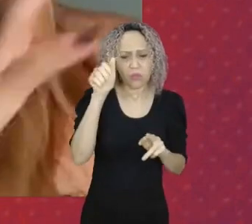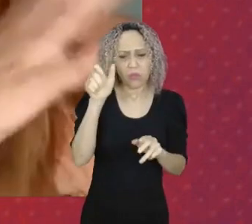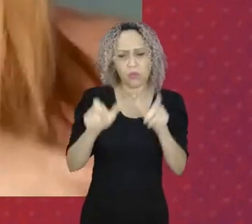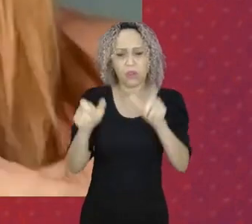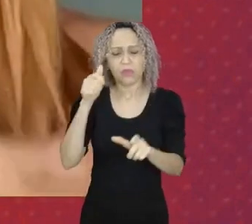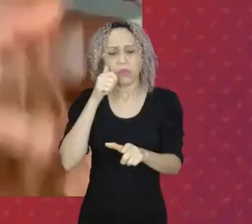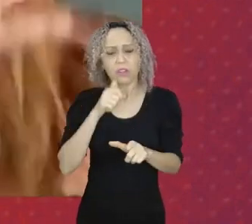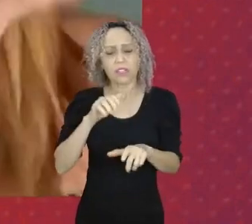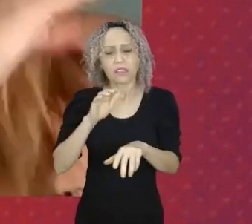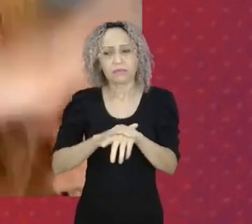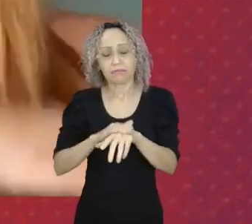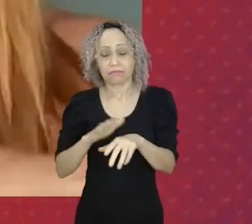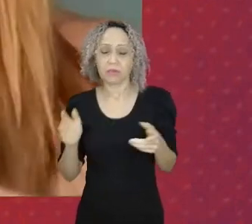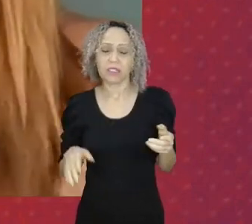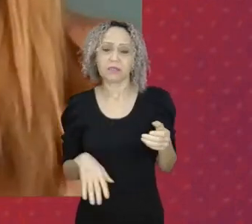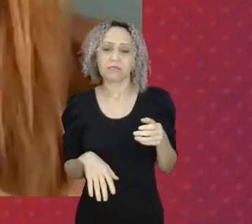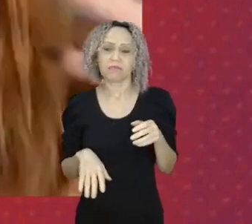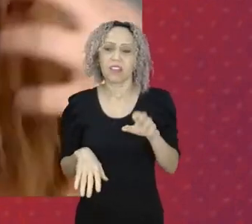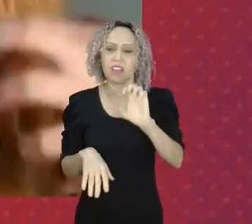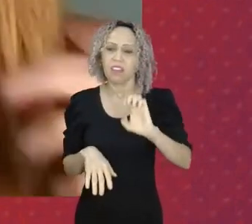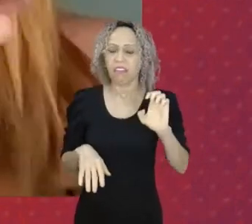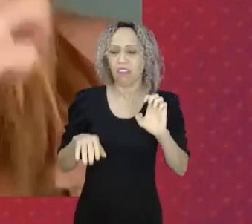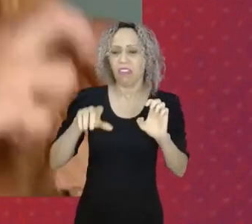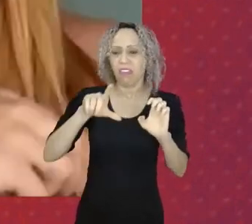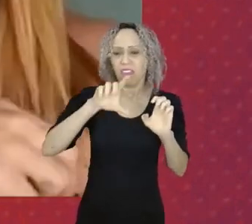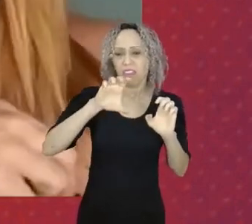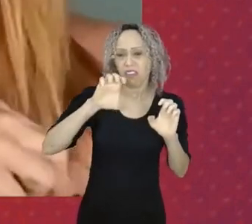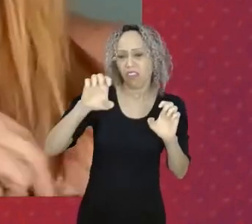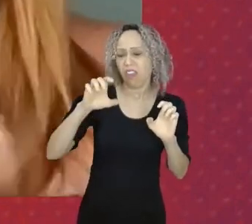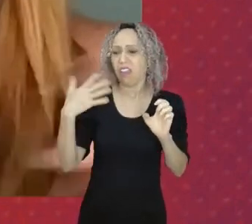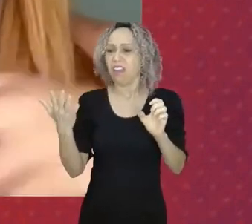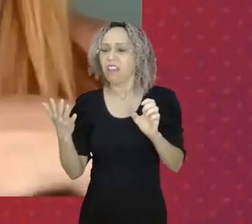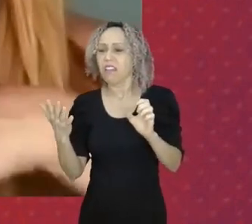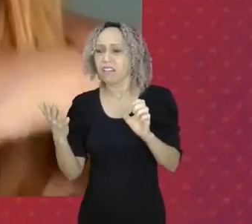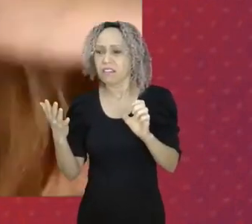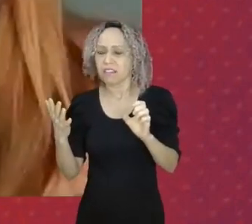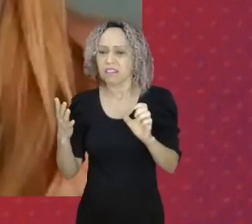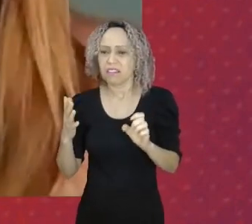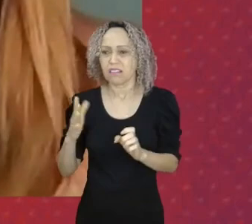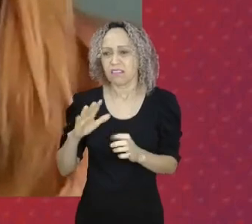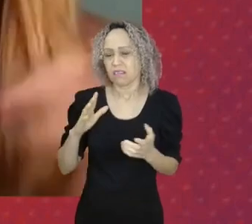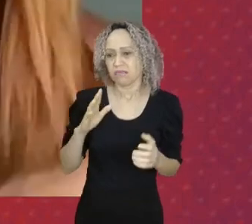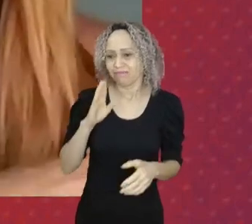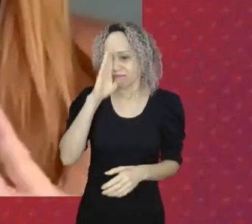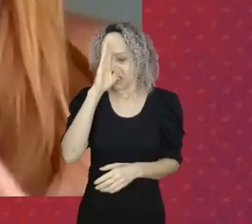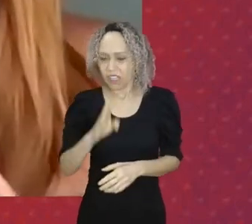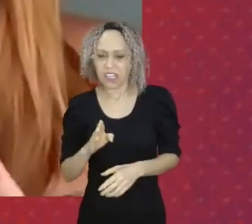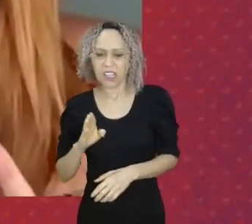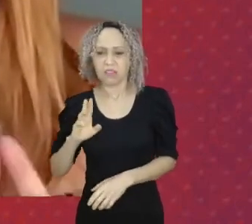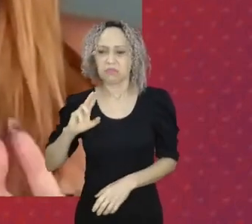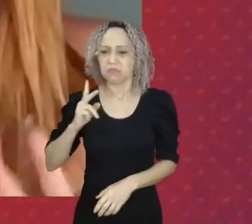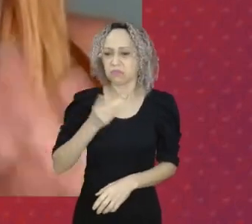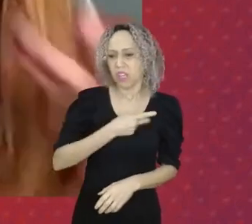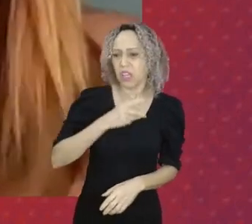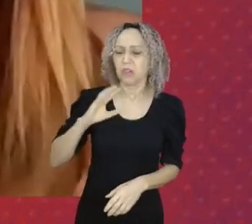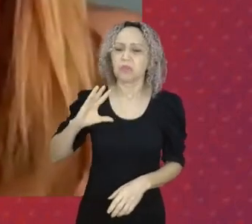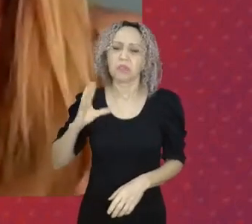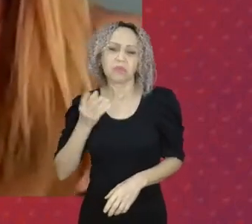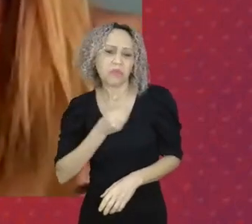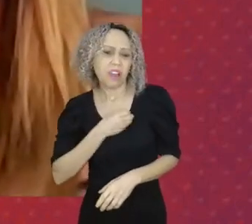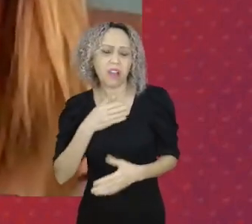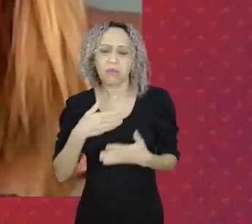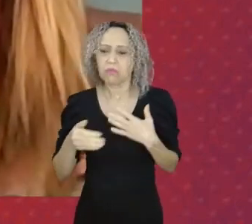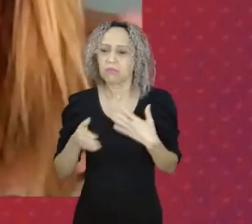Né? Gay, lésbica, né, heterossexual, homossexual, bissexual, sexual, é a relação